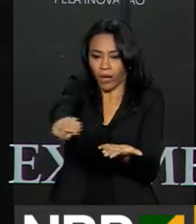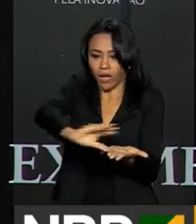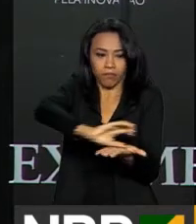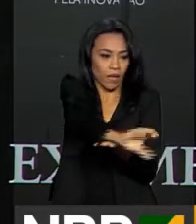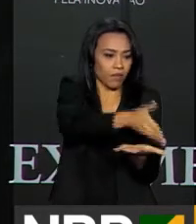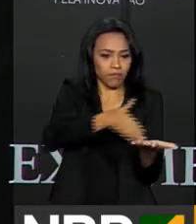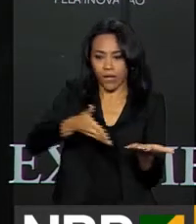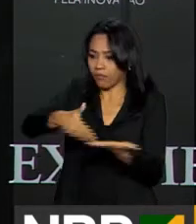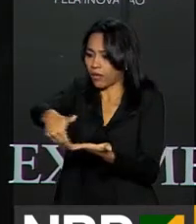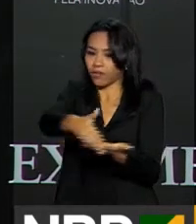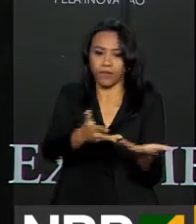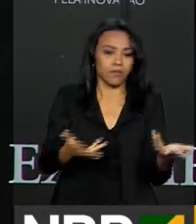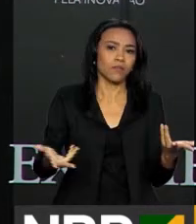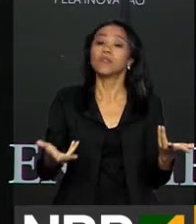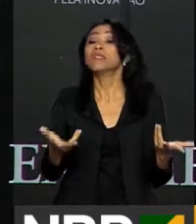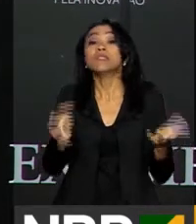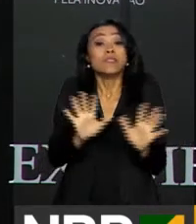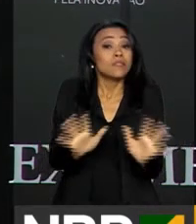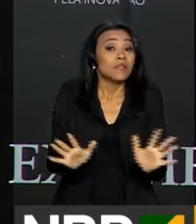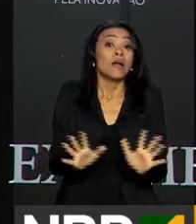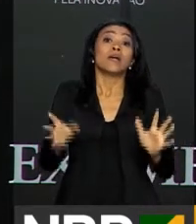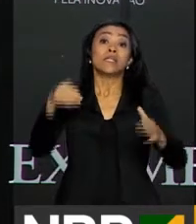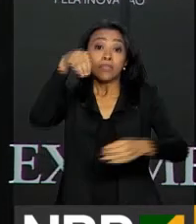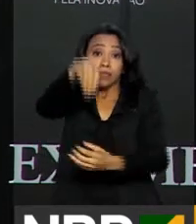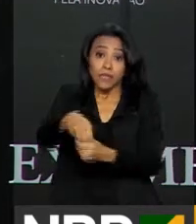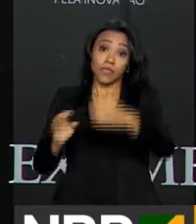certas medidas, porque na iniciativa privada a